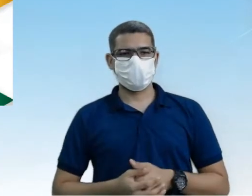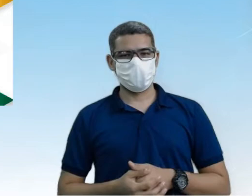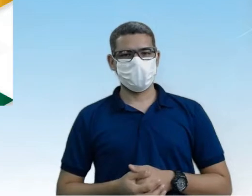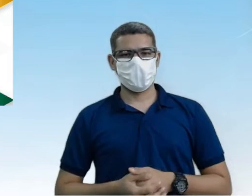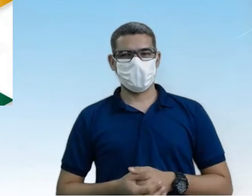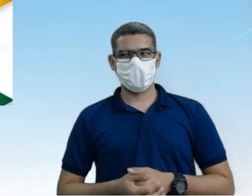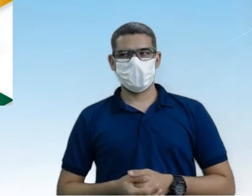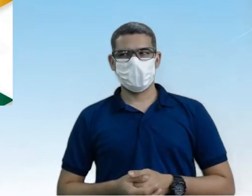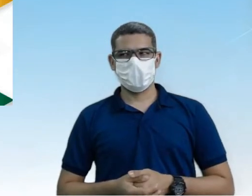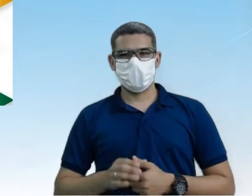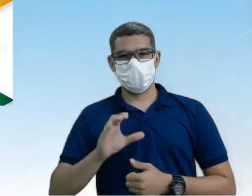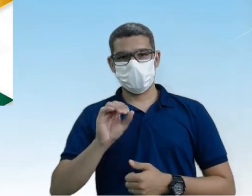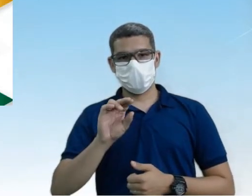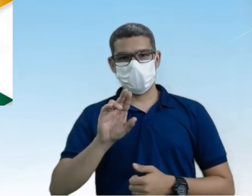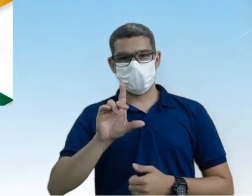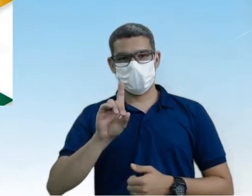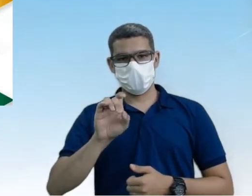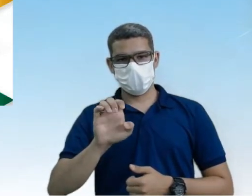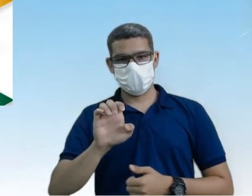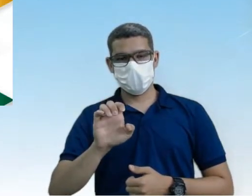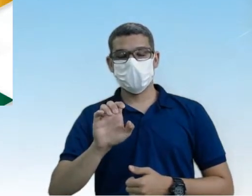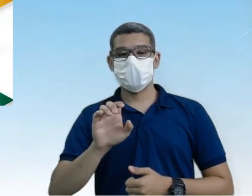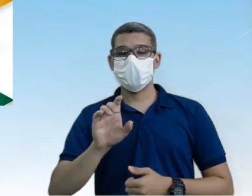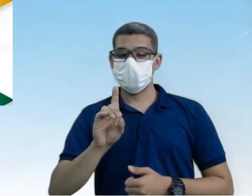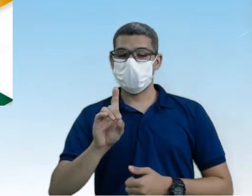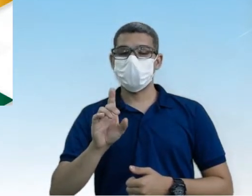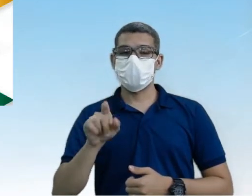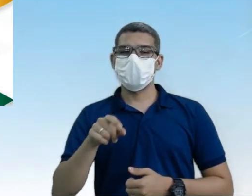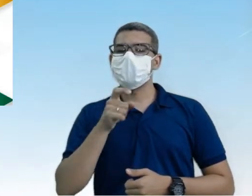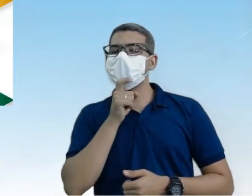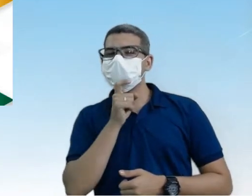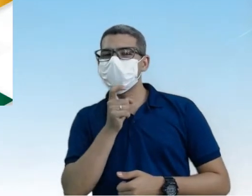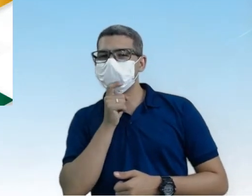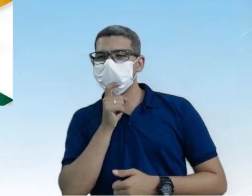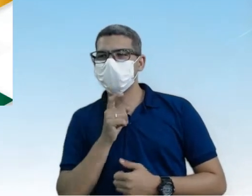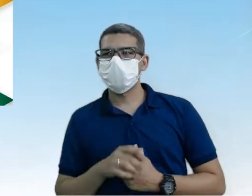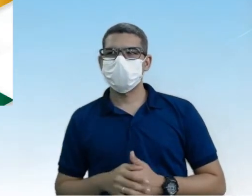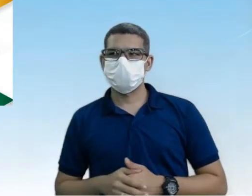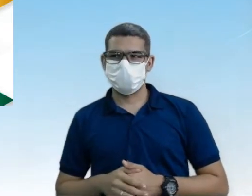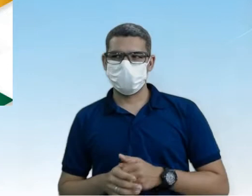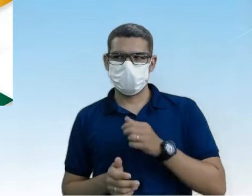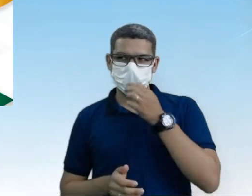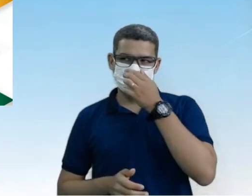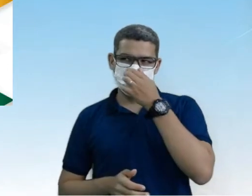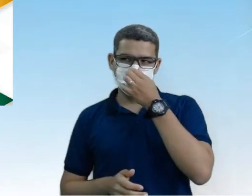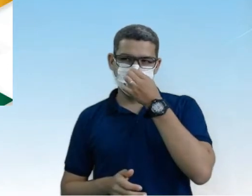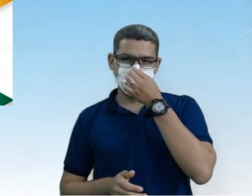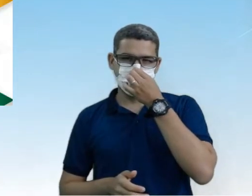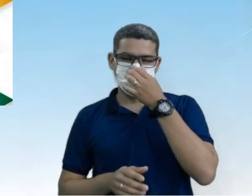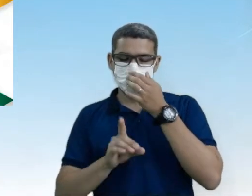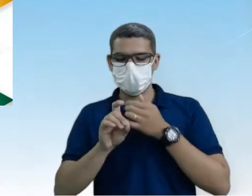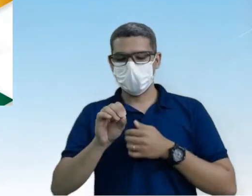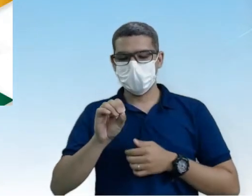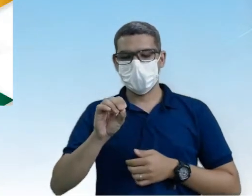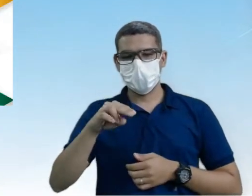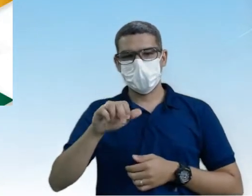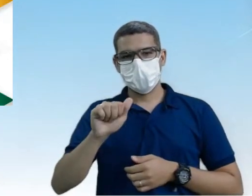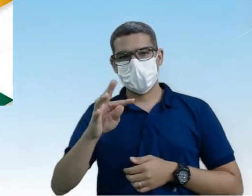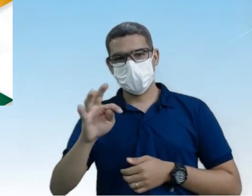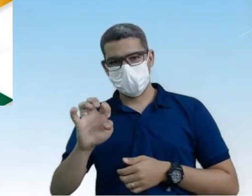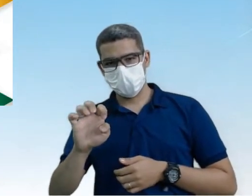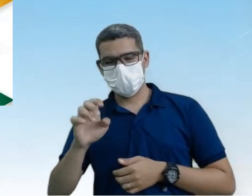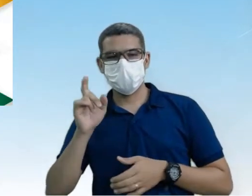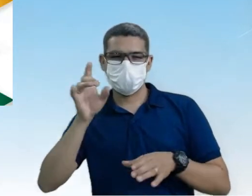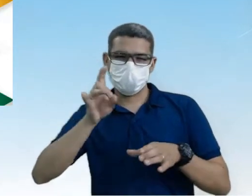Cold quer dizer frio, né? Donate, que a gente já viu, é doação. E